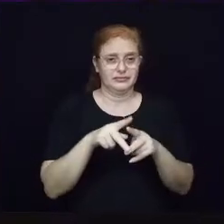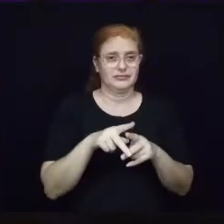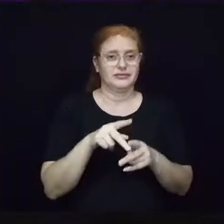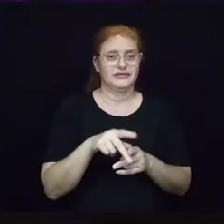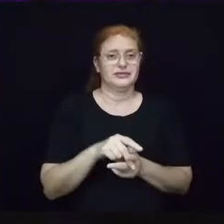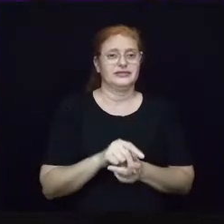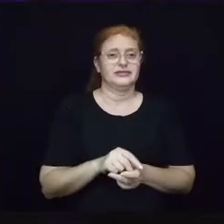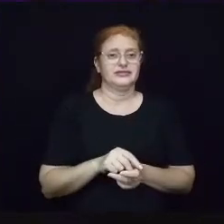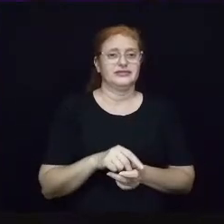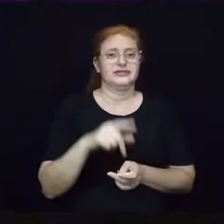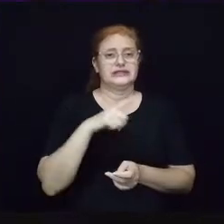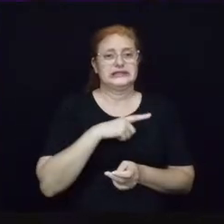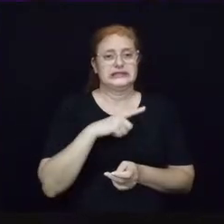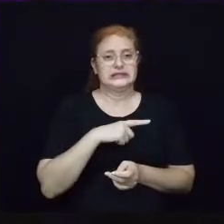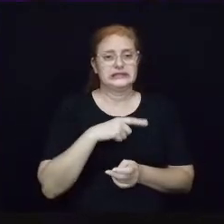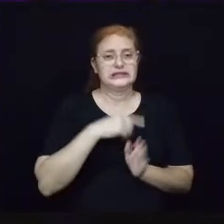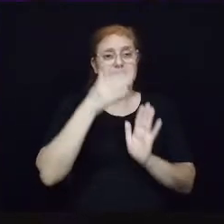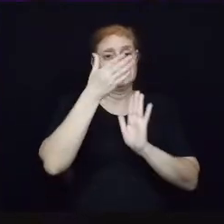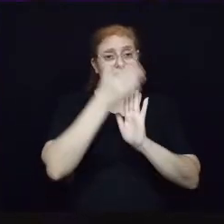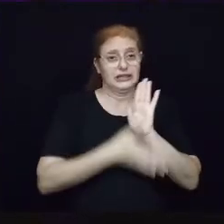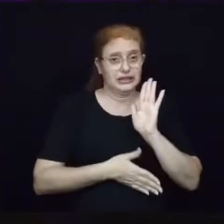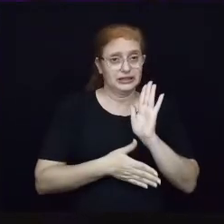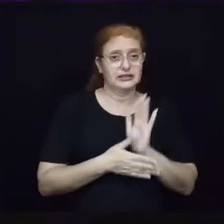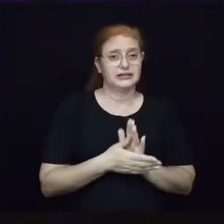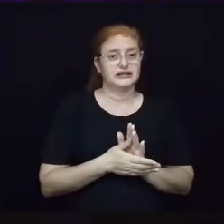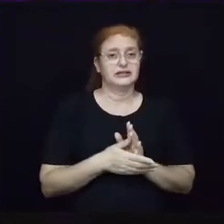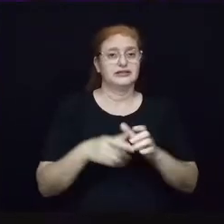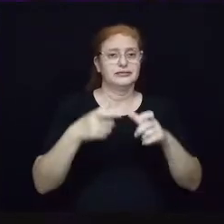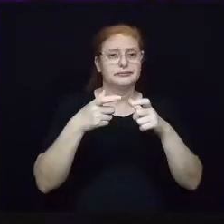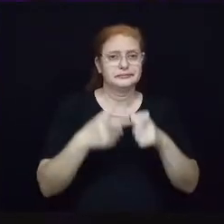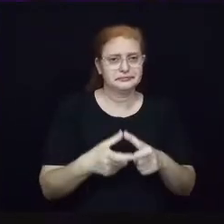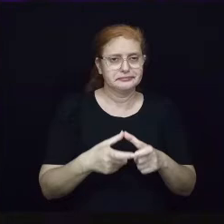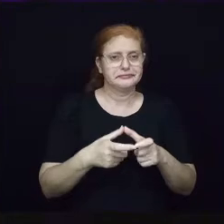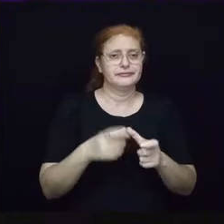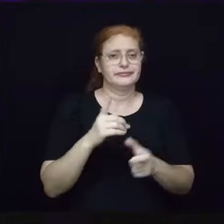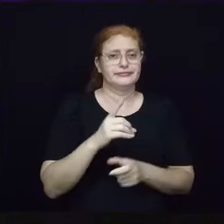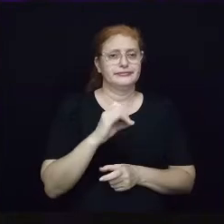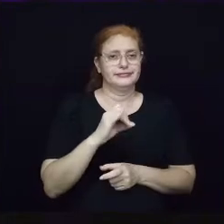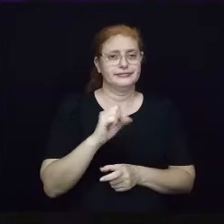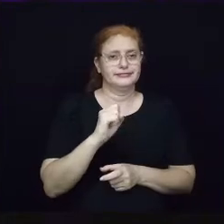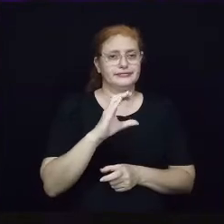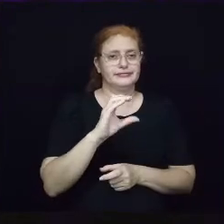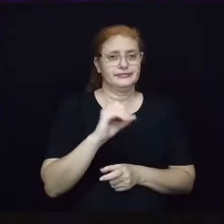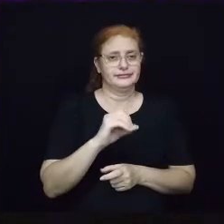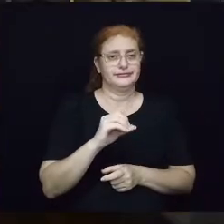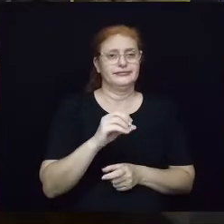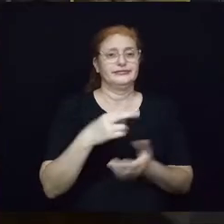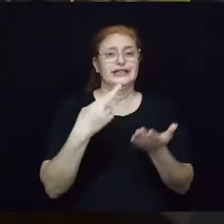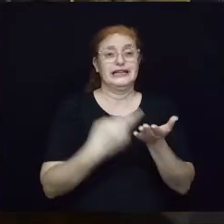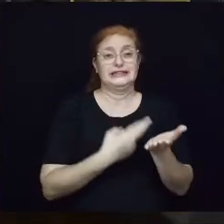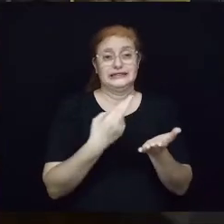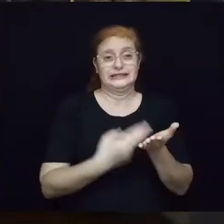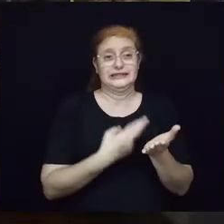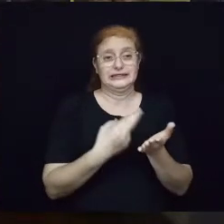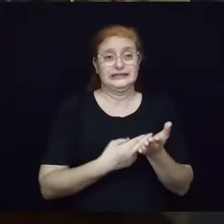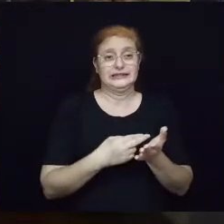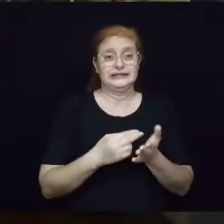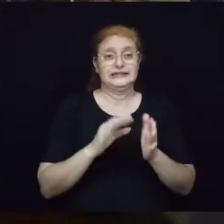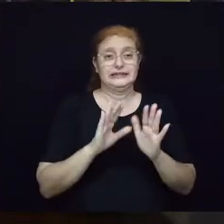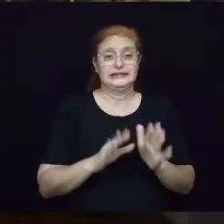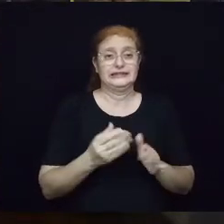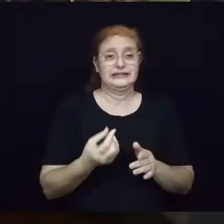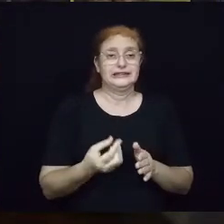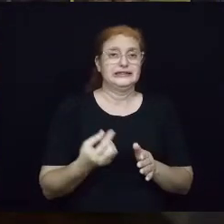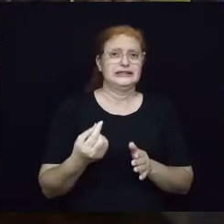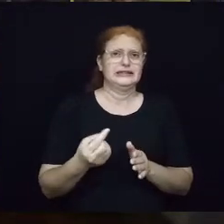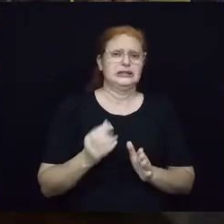se veiculava nas capas de discos, de revistas? Porque na época,